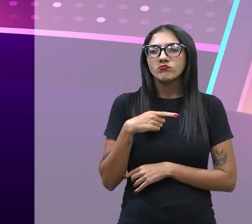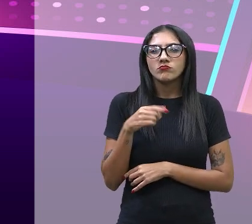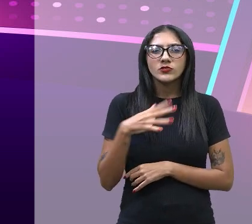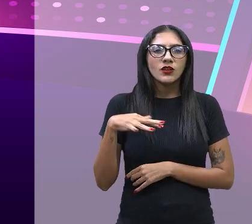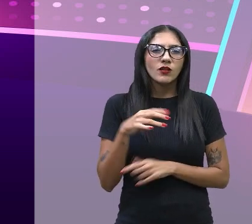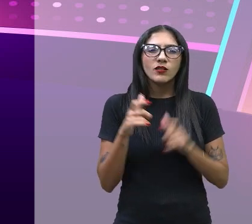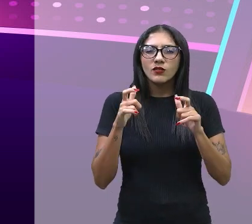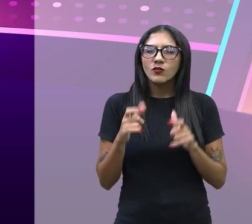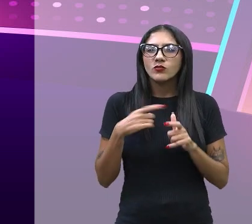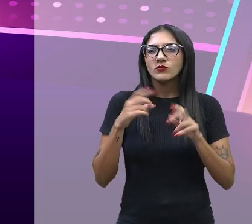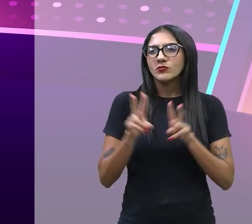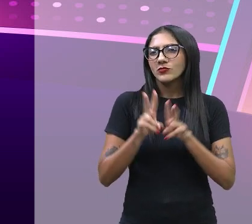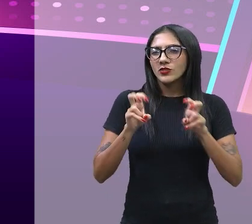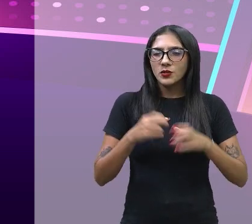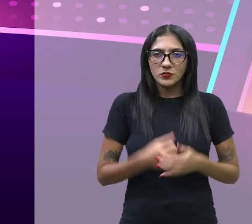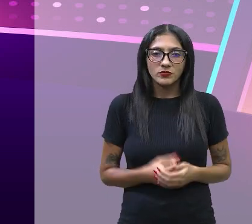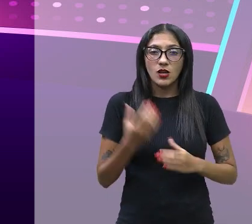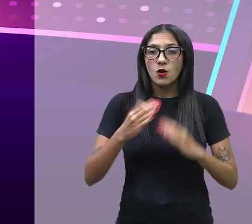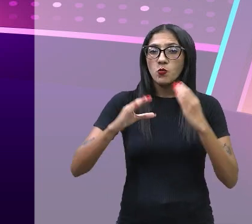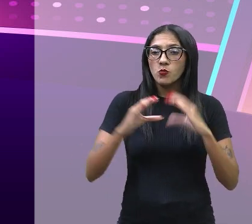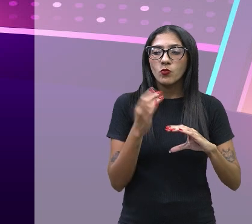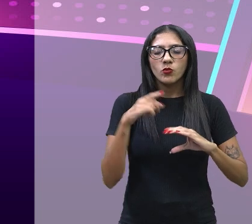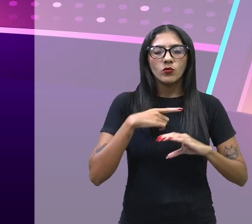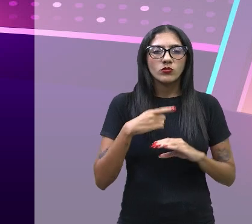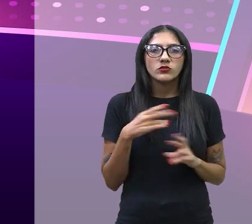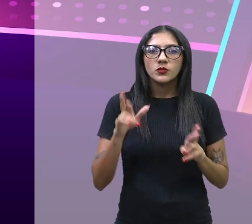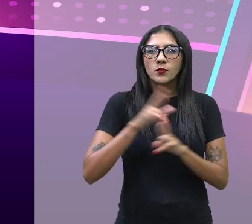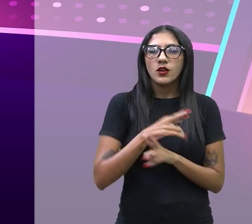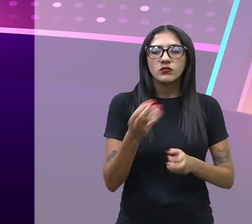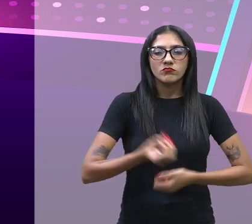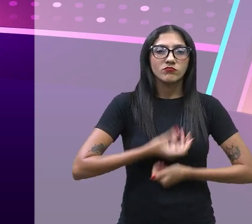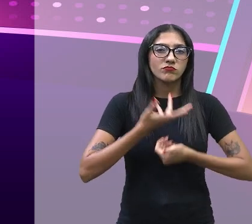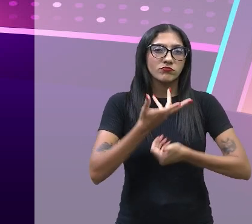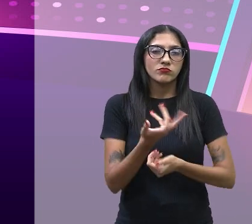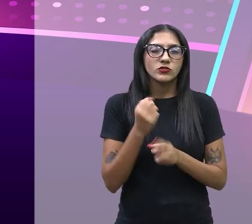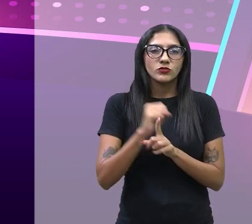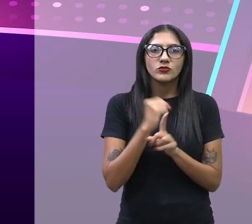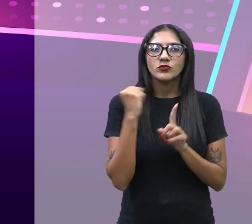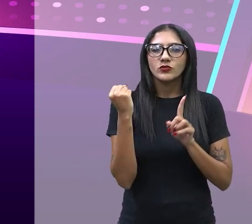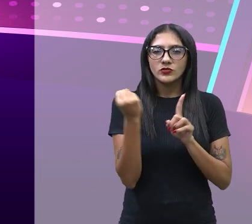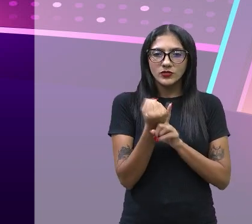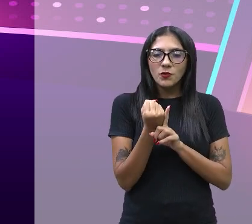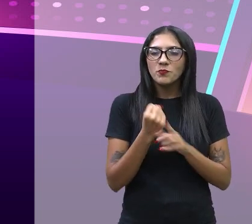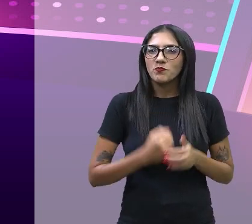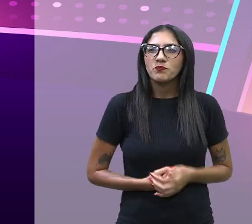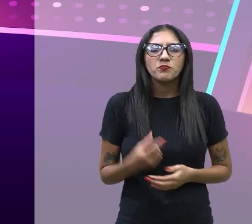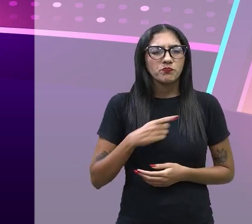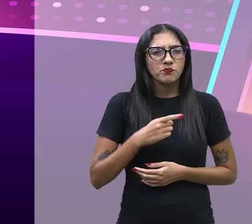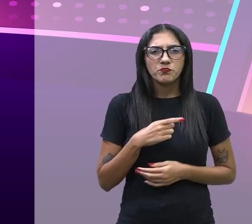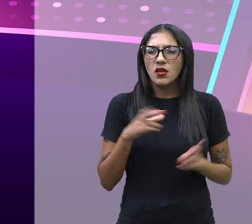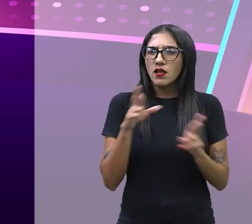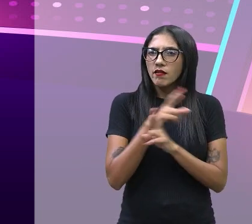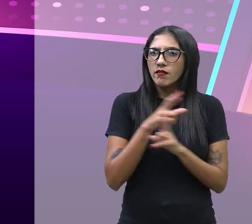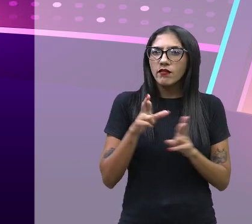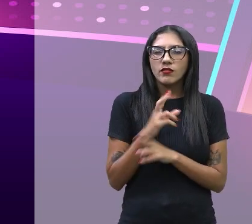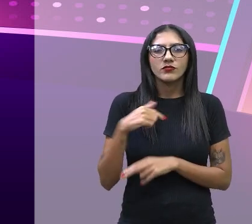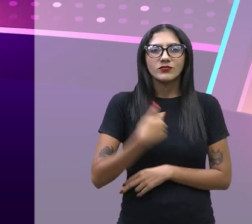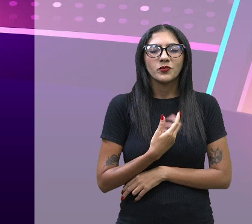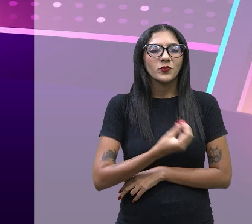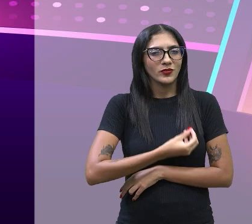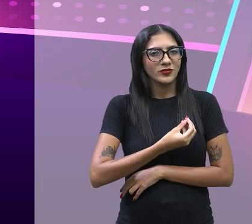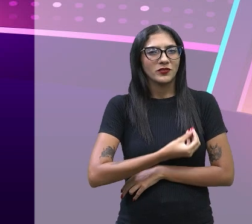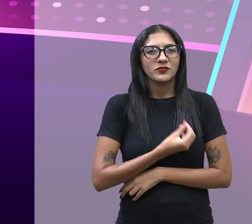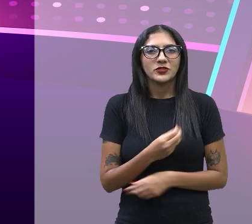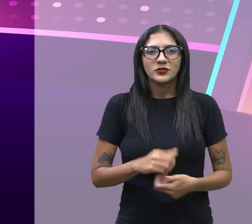olha, a música como forma de manifestação social. Isso tem tudo a ver com a nossa vida,